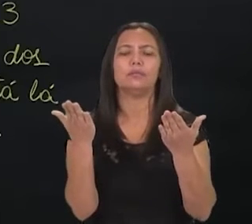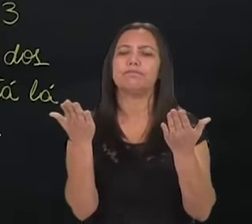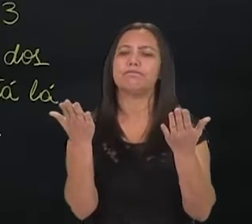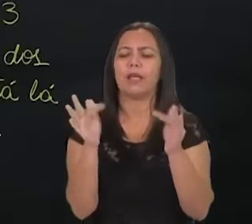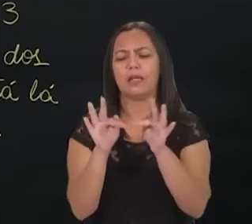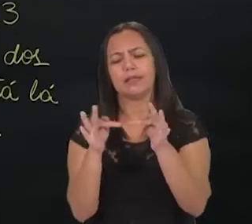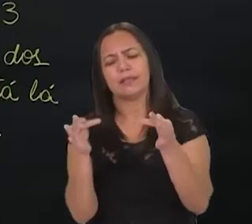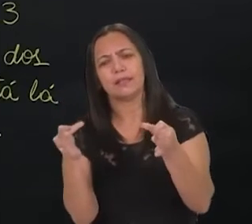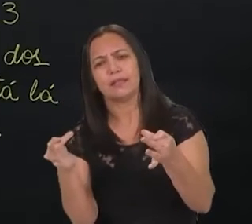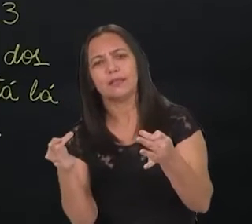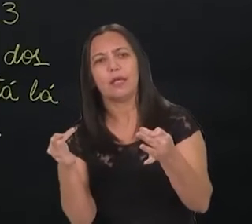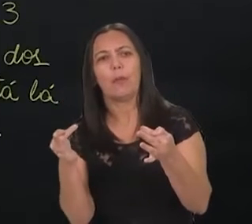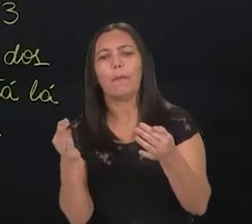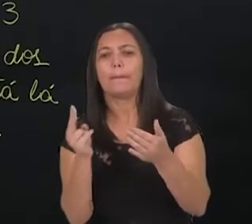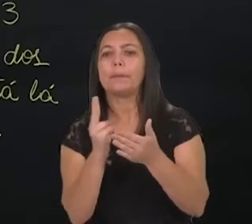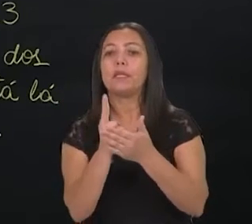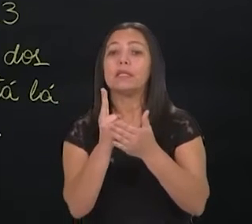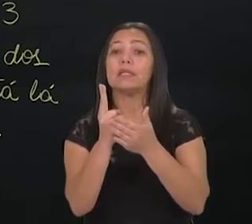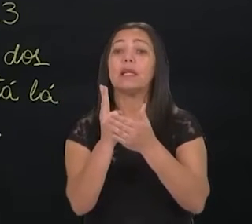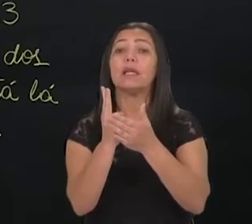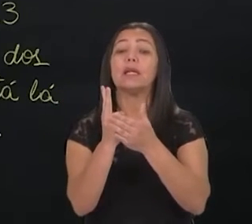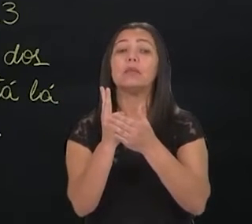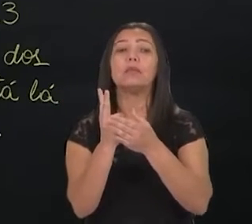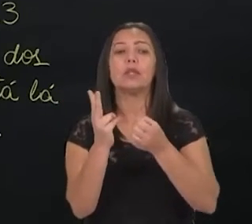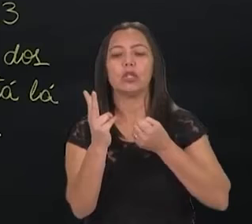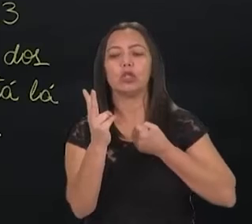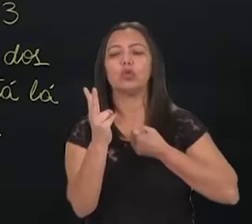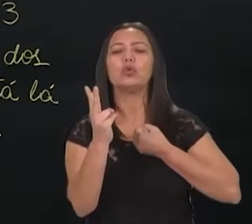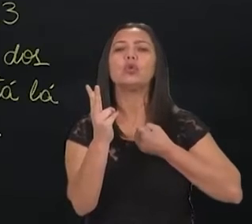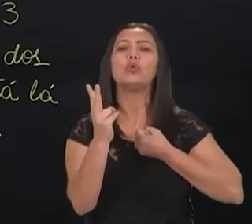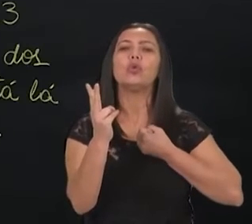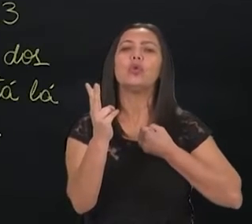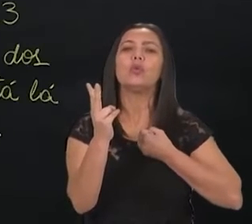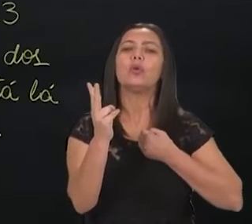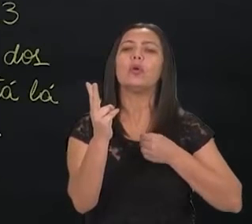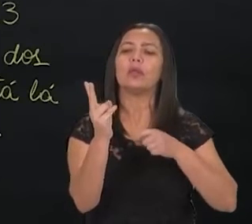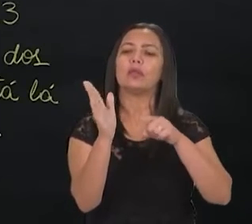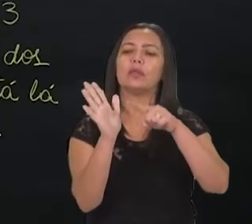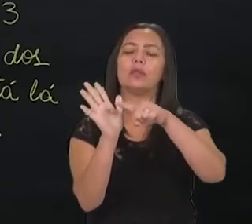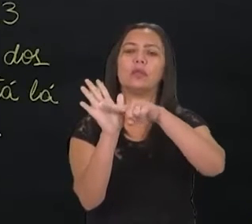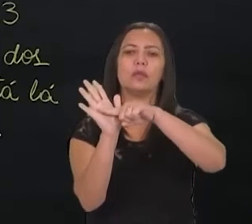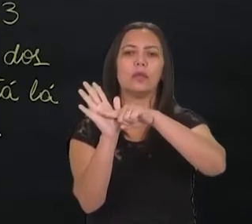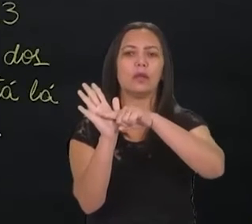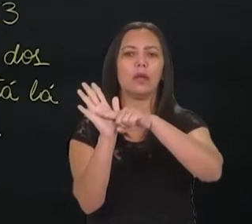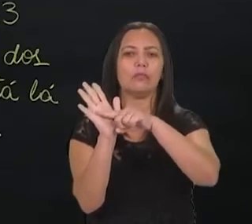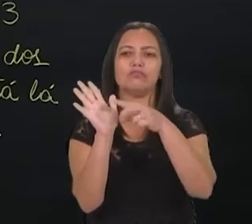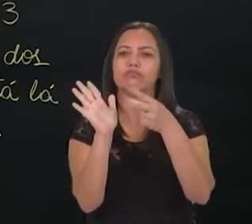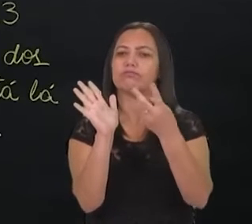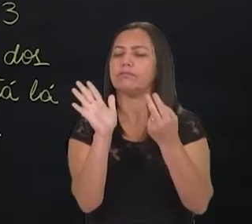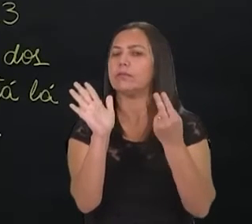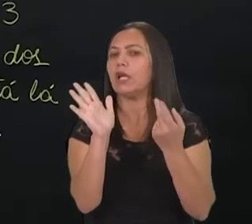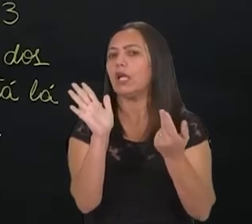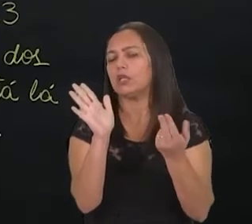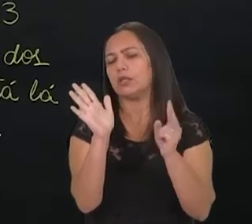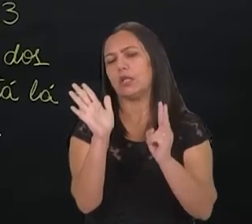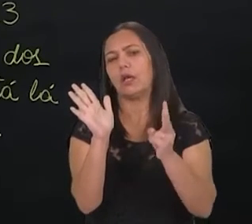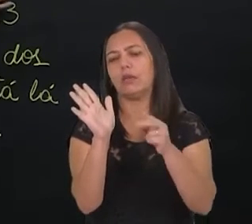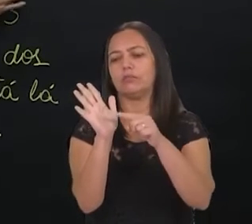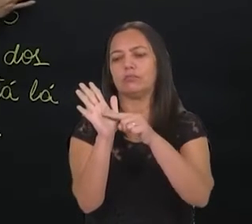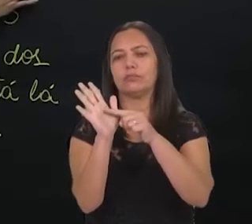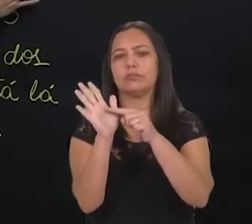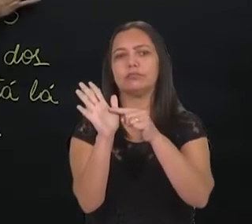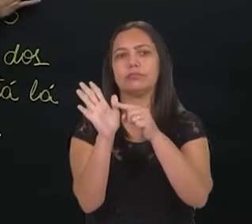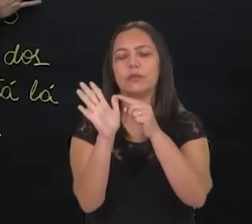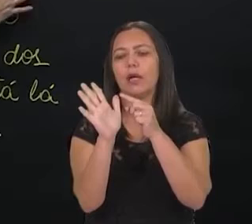aqui? Simples. Toda vez que os valores possuírem o mesmo sinal, a gente